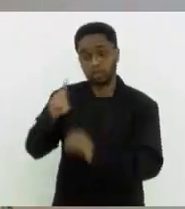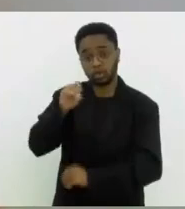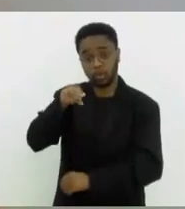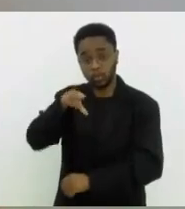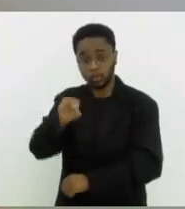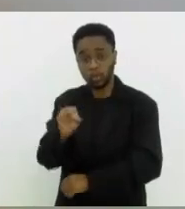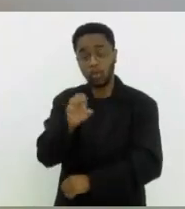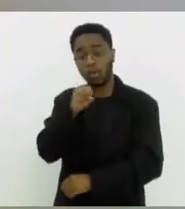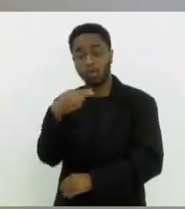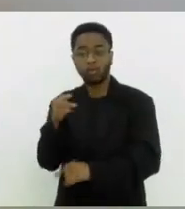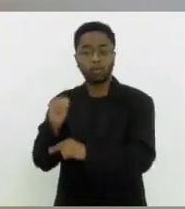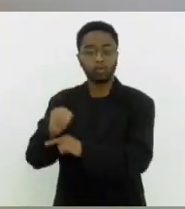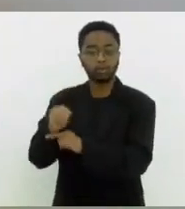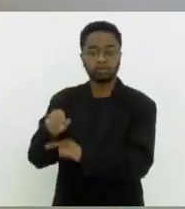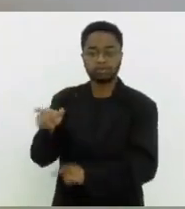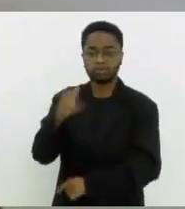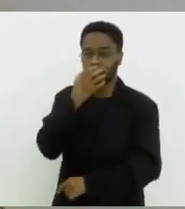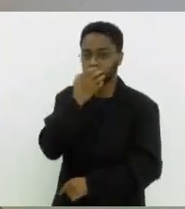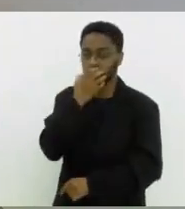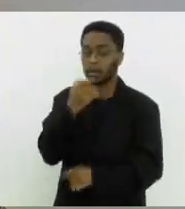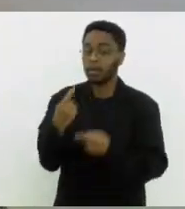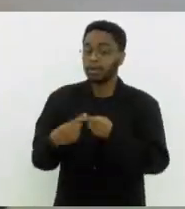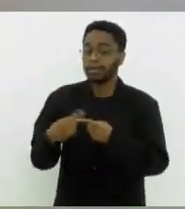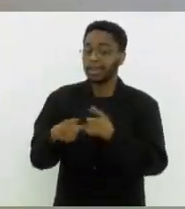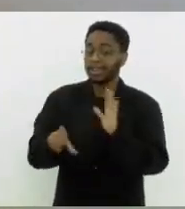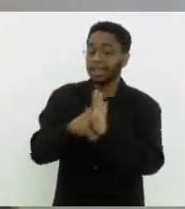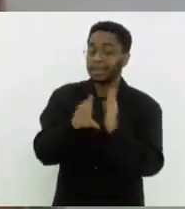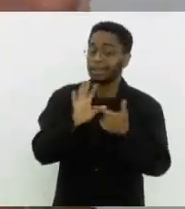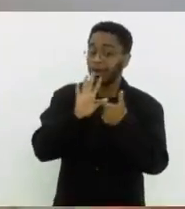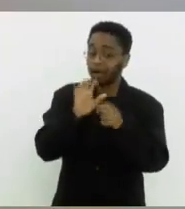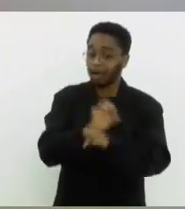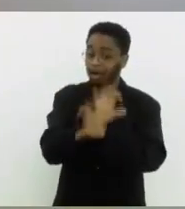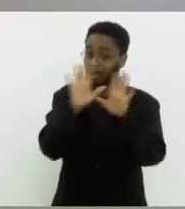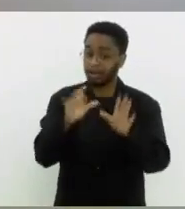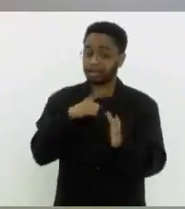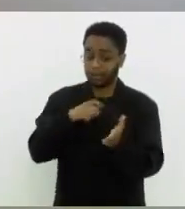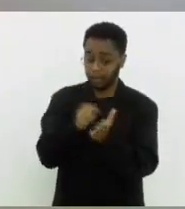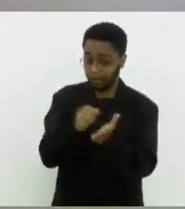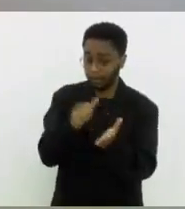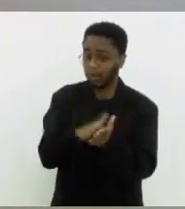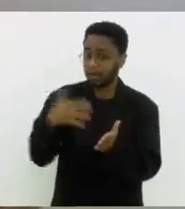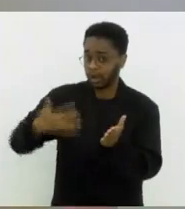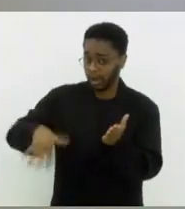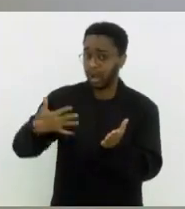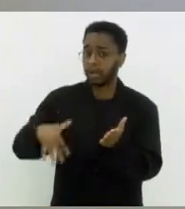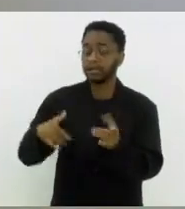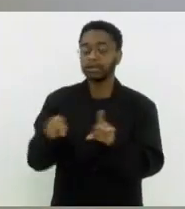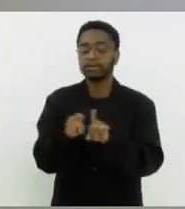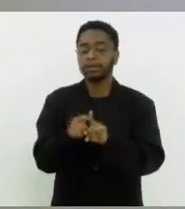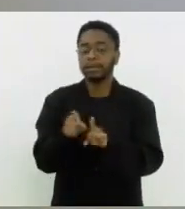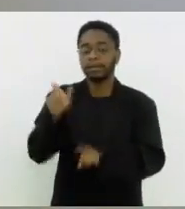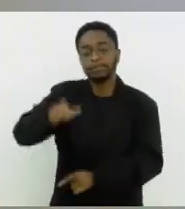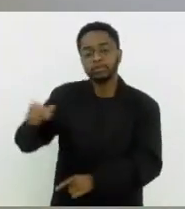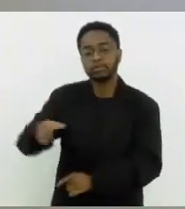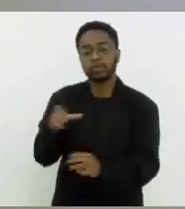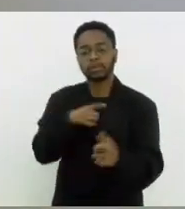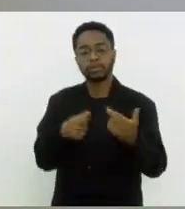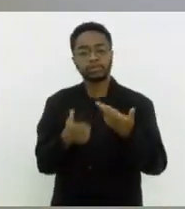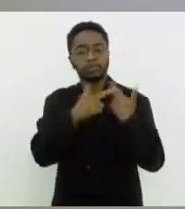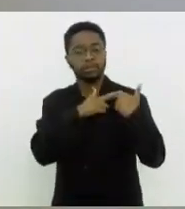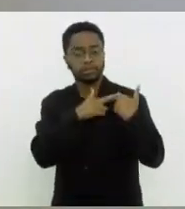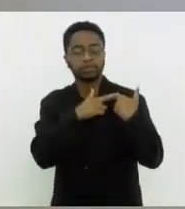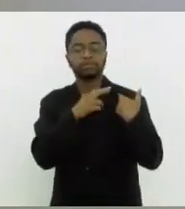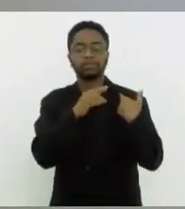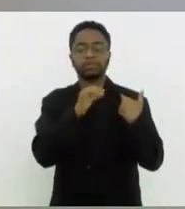ou tutores desses cães, porque a lei é clara, além da multa pesada, eles são responsáveis